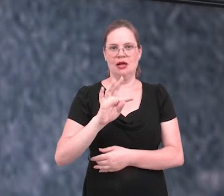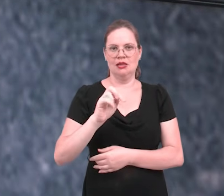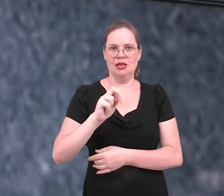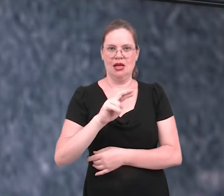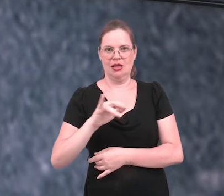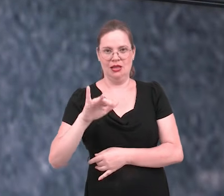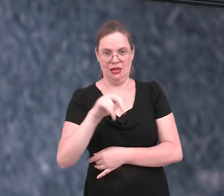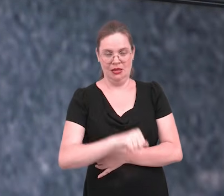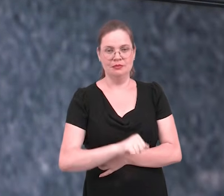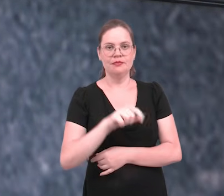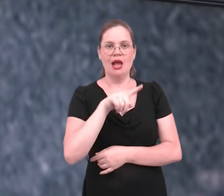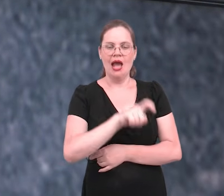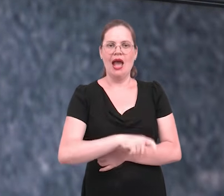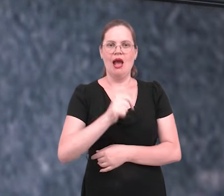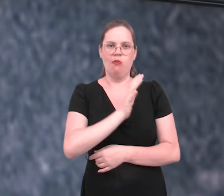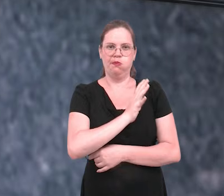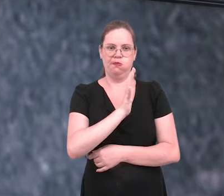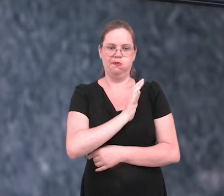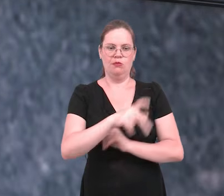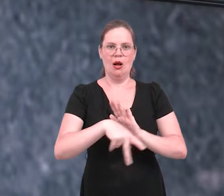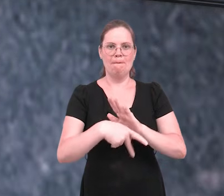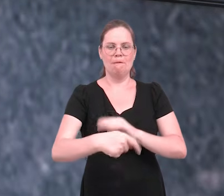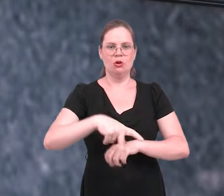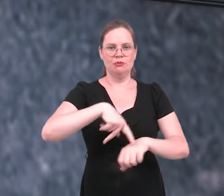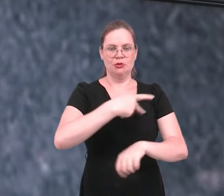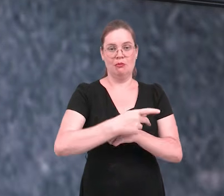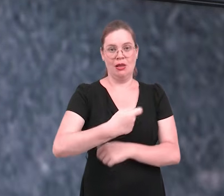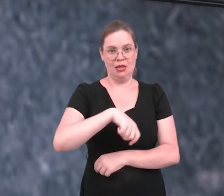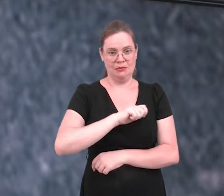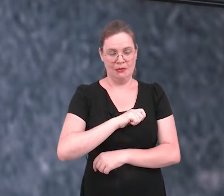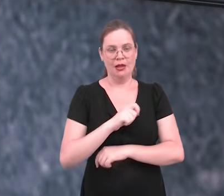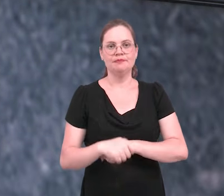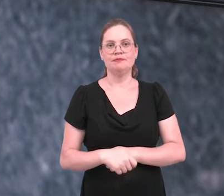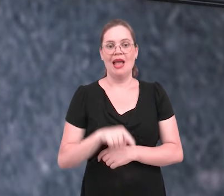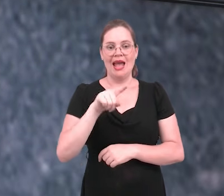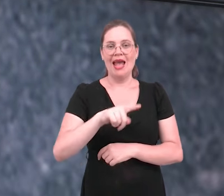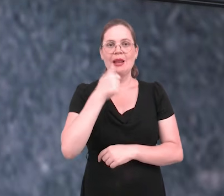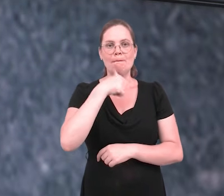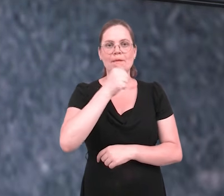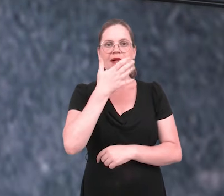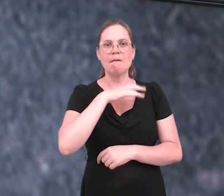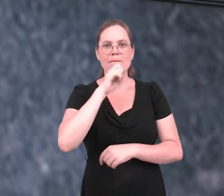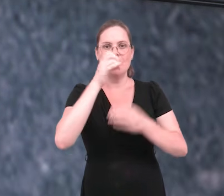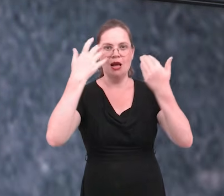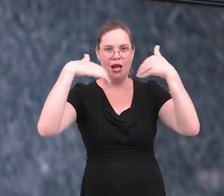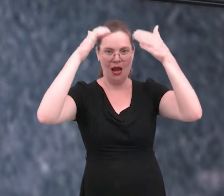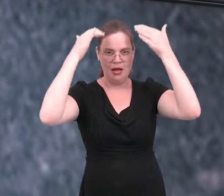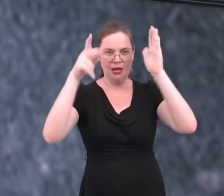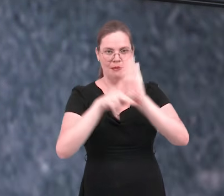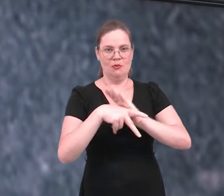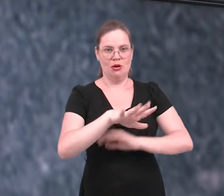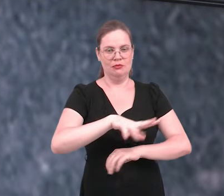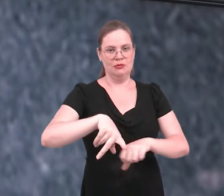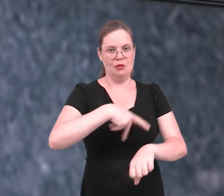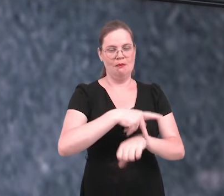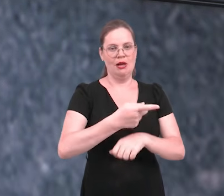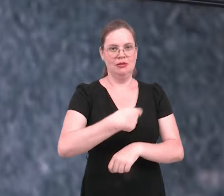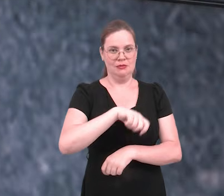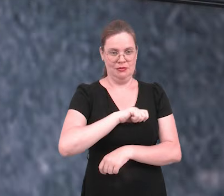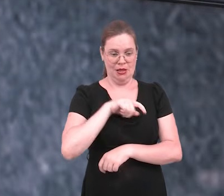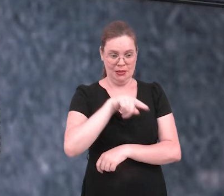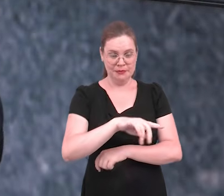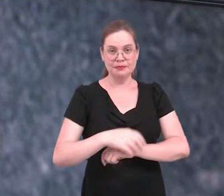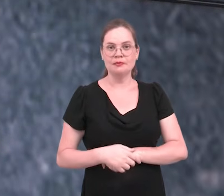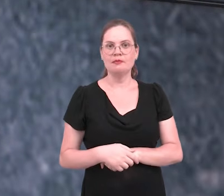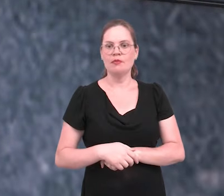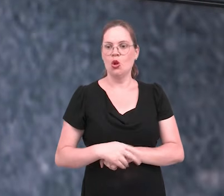Aragão, era uma nobre da Espanha, filha de 2 reis espanhóis, Fernando de Aragão e Isabel de Castela.